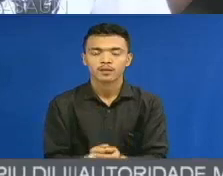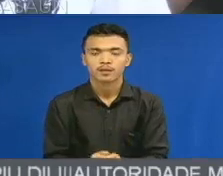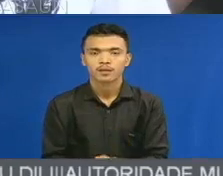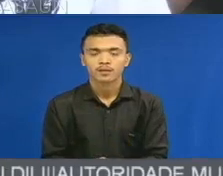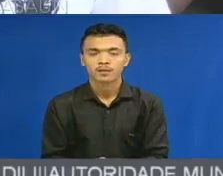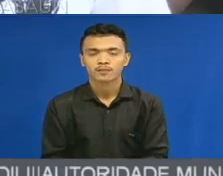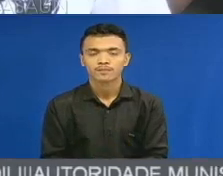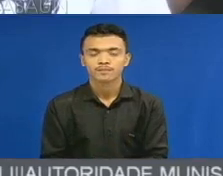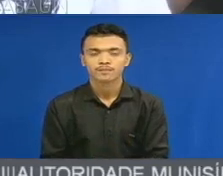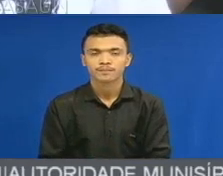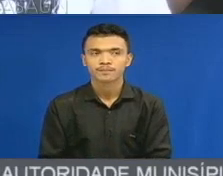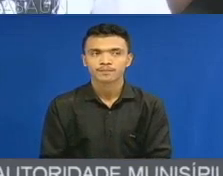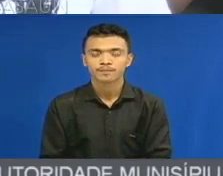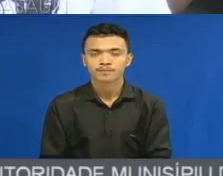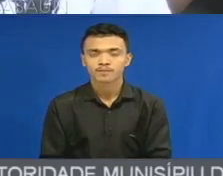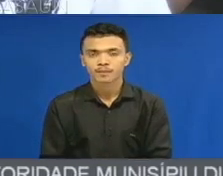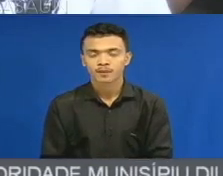duplicação.